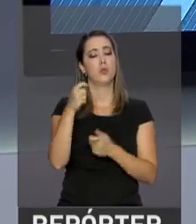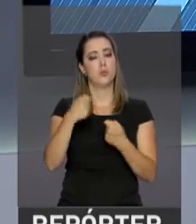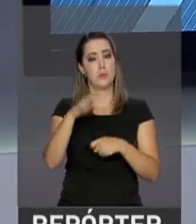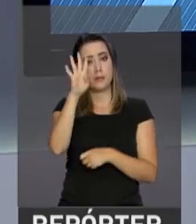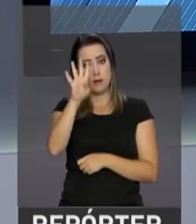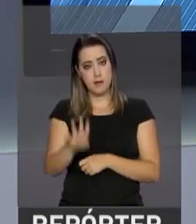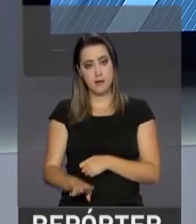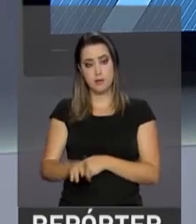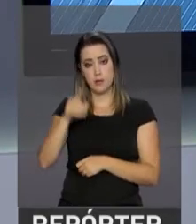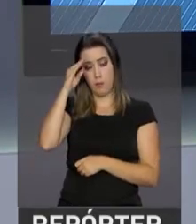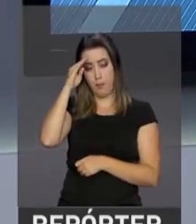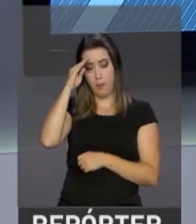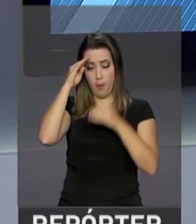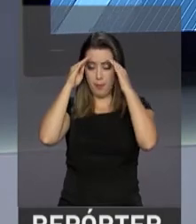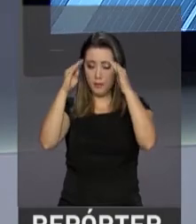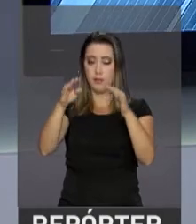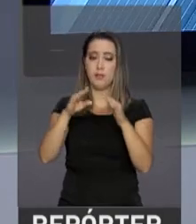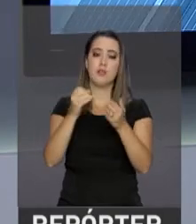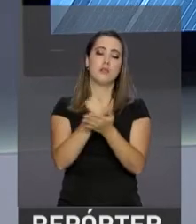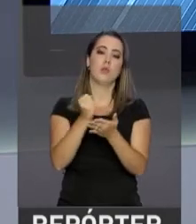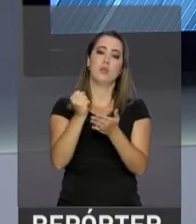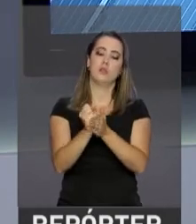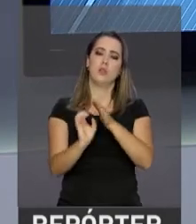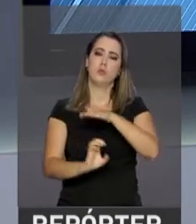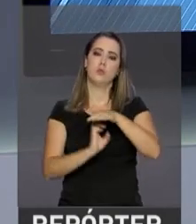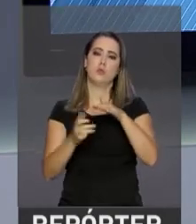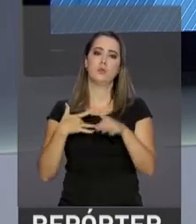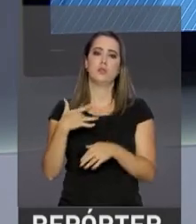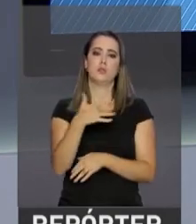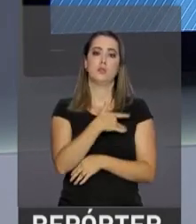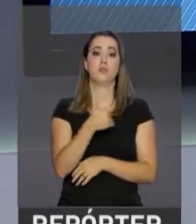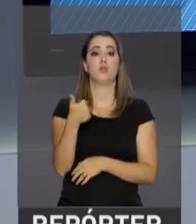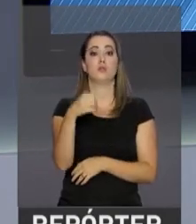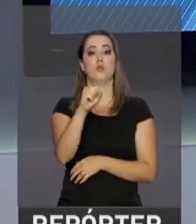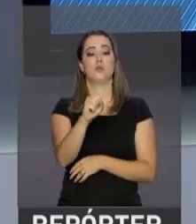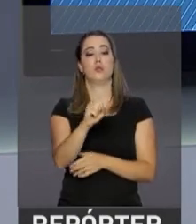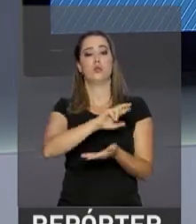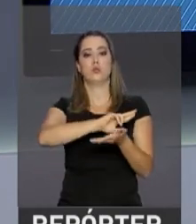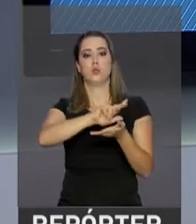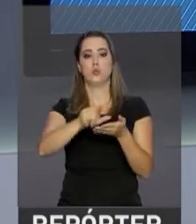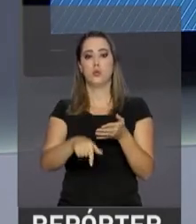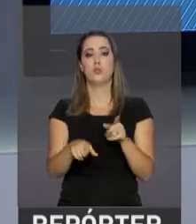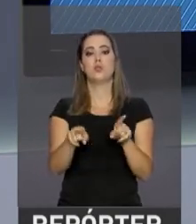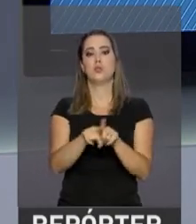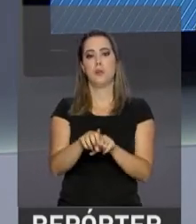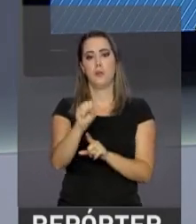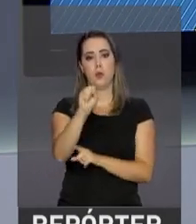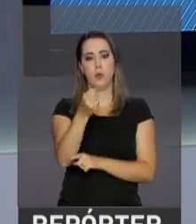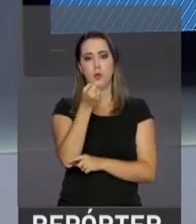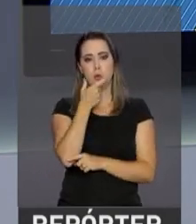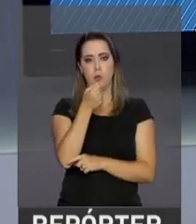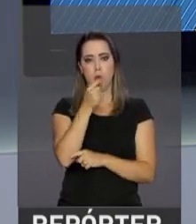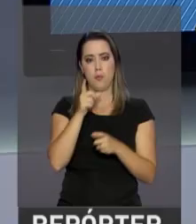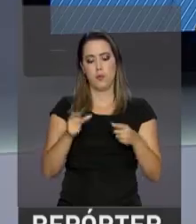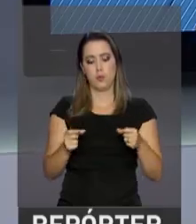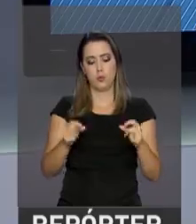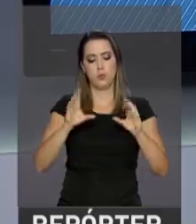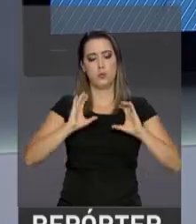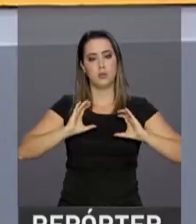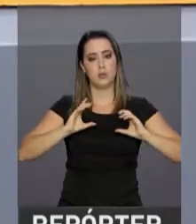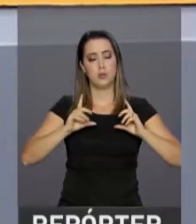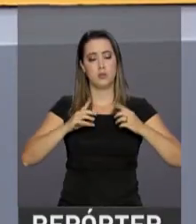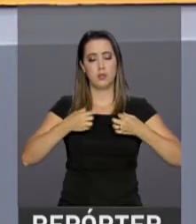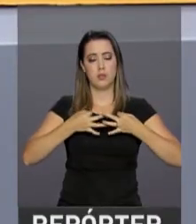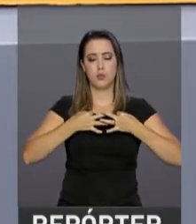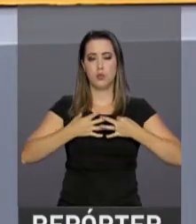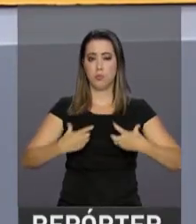saúde. Ao todo, são 18 procedimentos, entre eles 8 remédios orais para o tratamento do câncer de pulmão e de próstata.